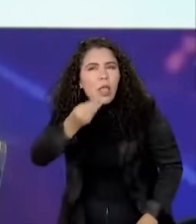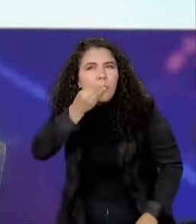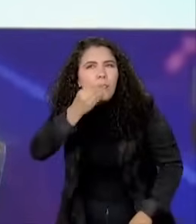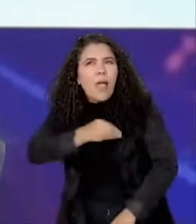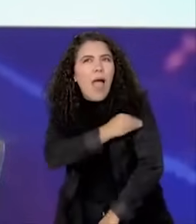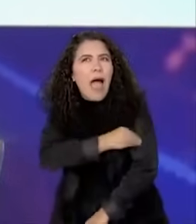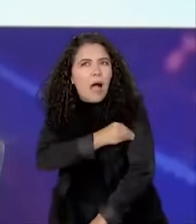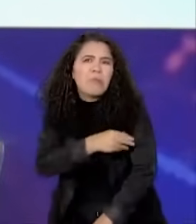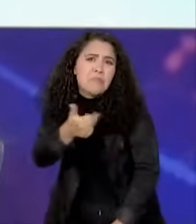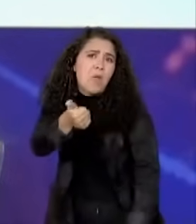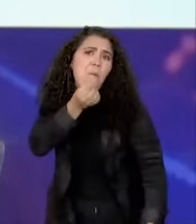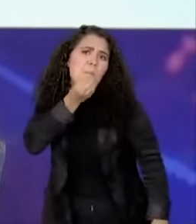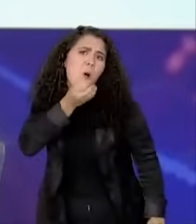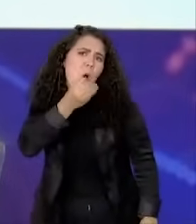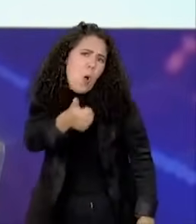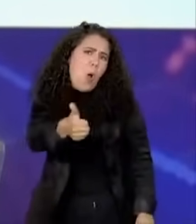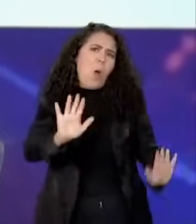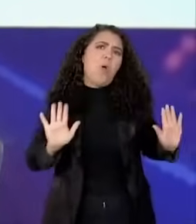bom.